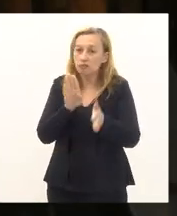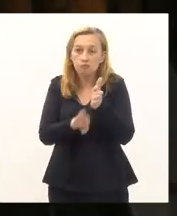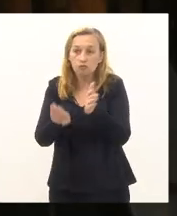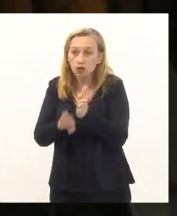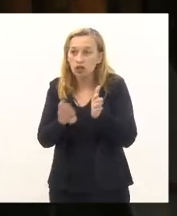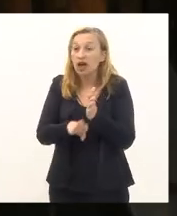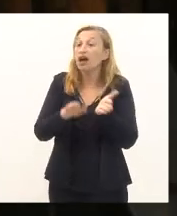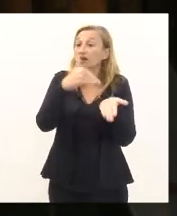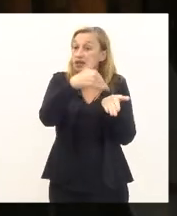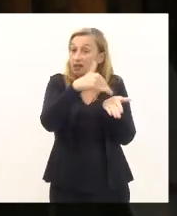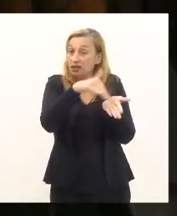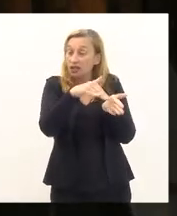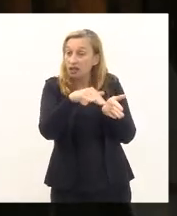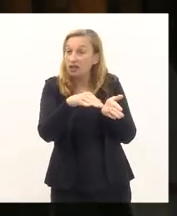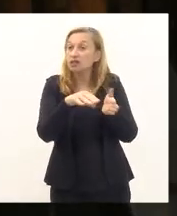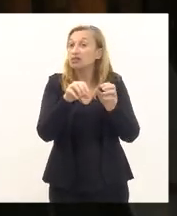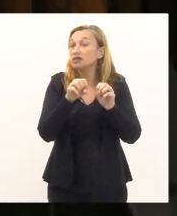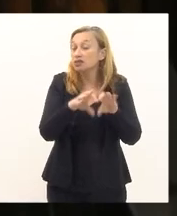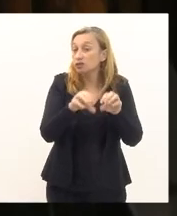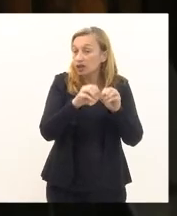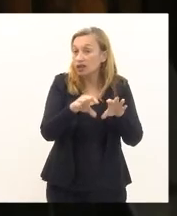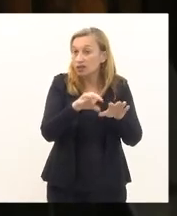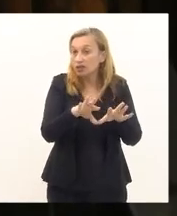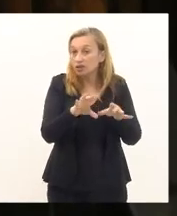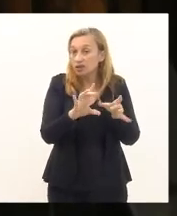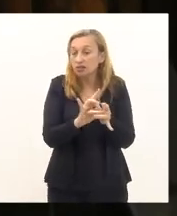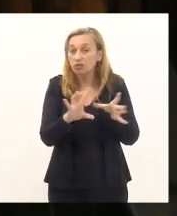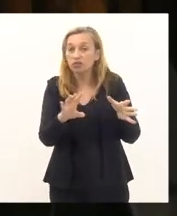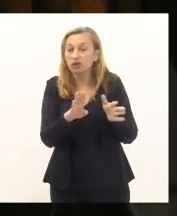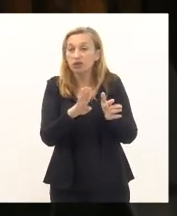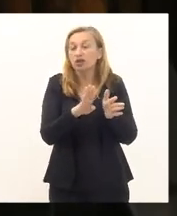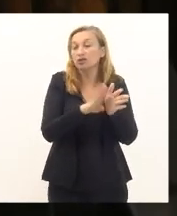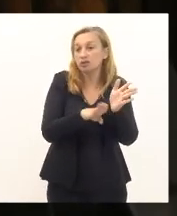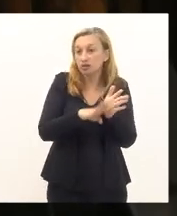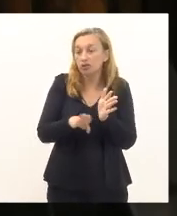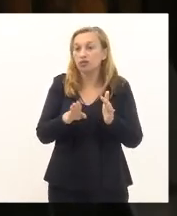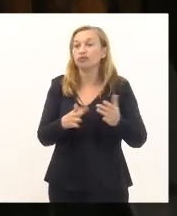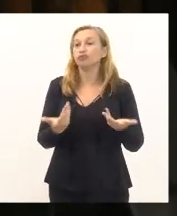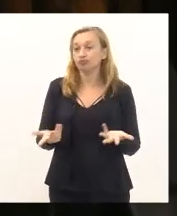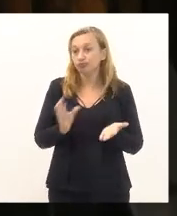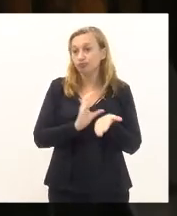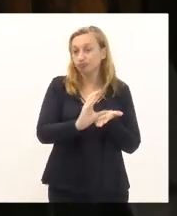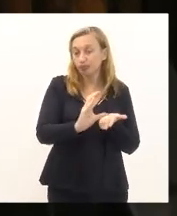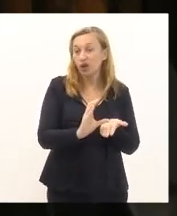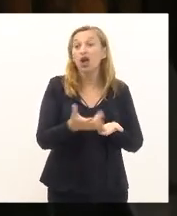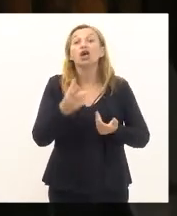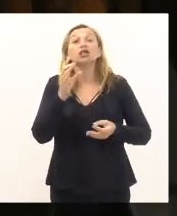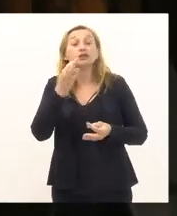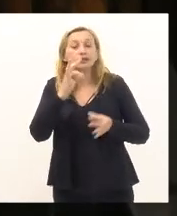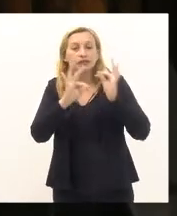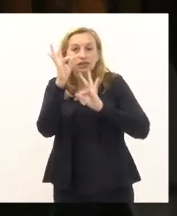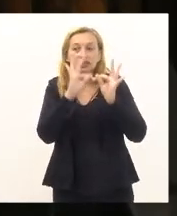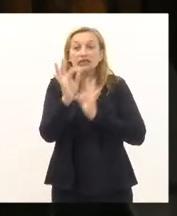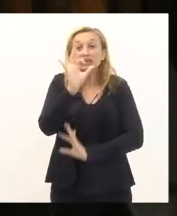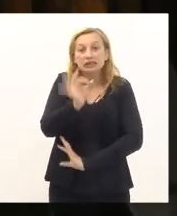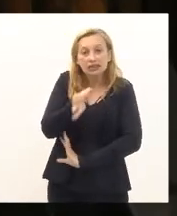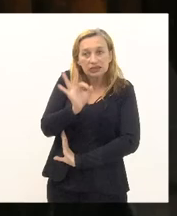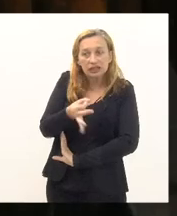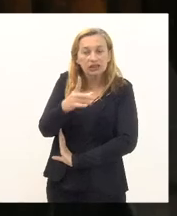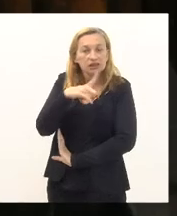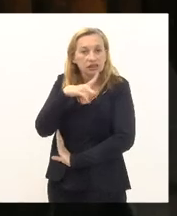A Secretaria de Educação tem que desburocratizar o acesso ao ensino tecnológico, ao auxílio tecnológico, e tem que garantir